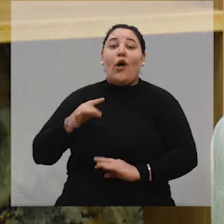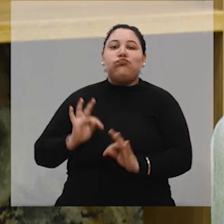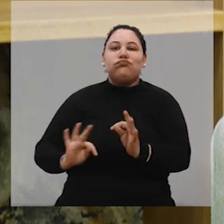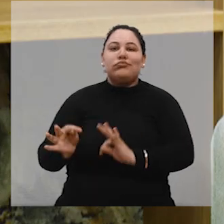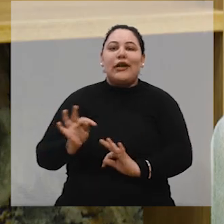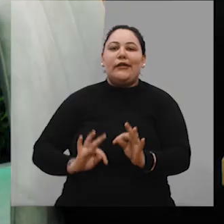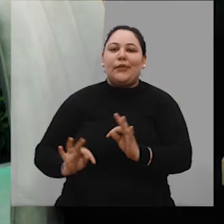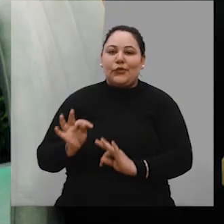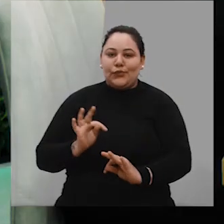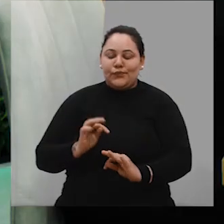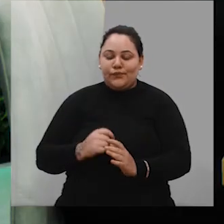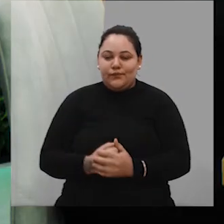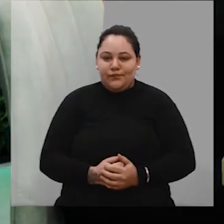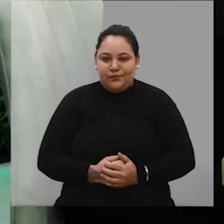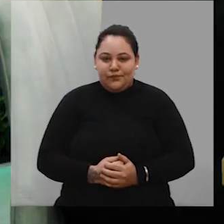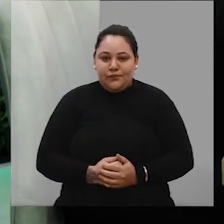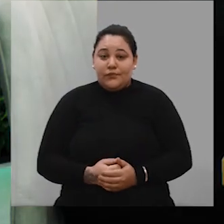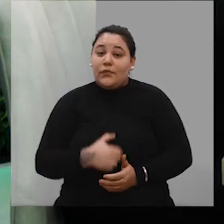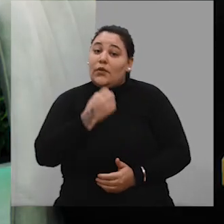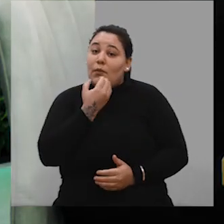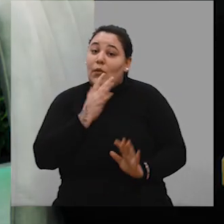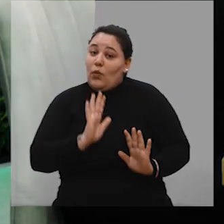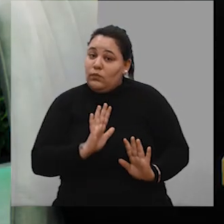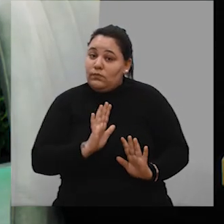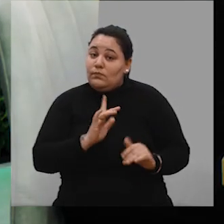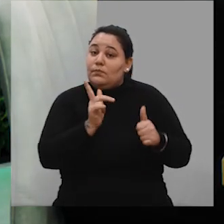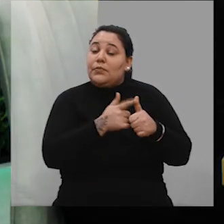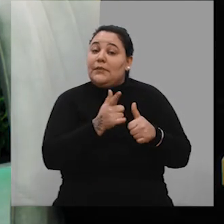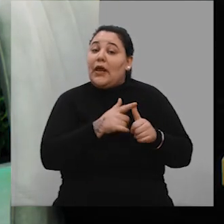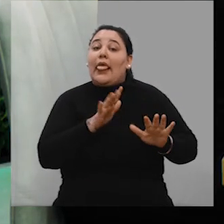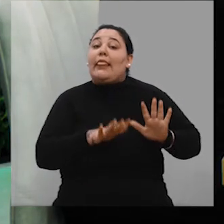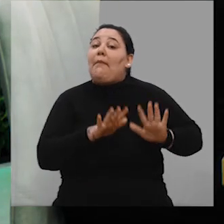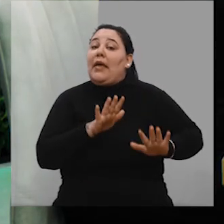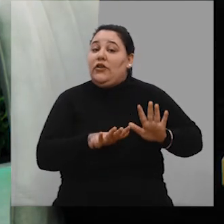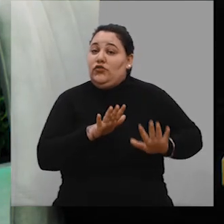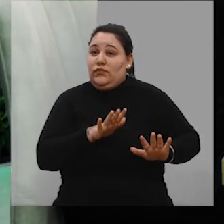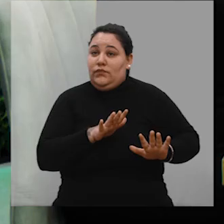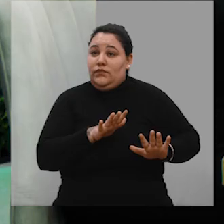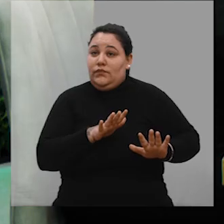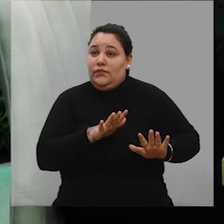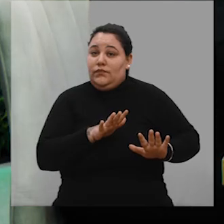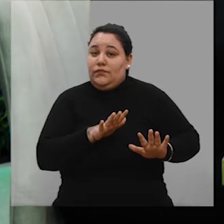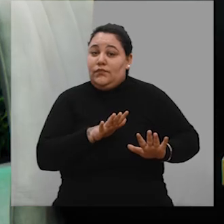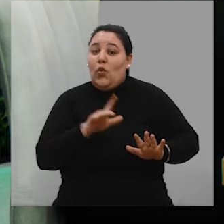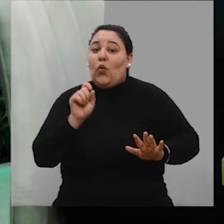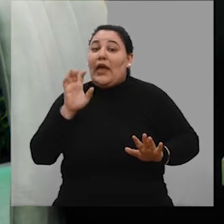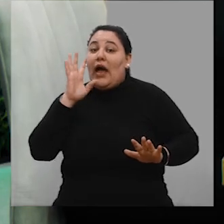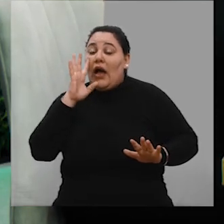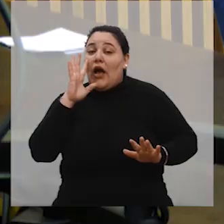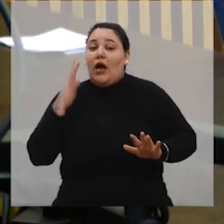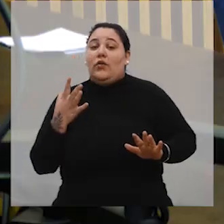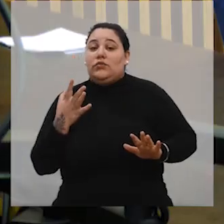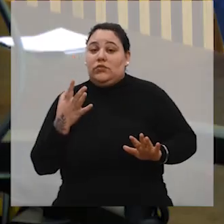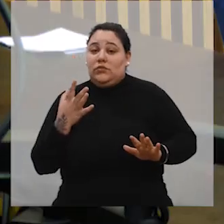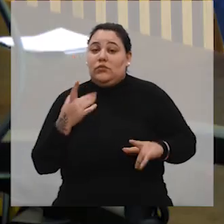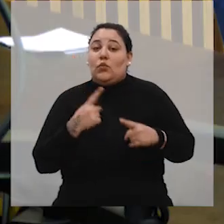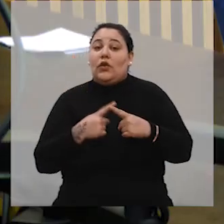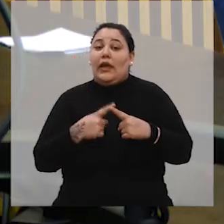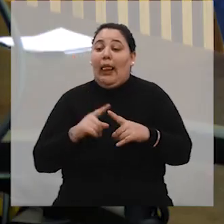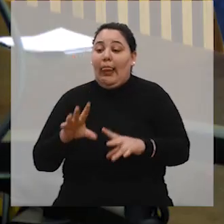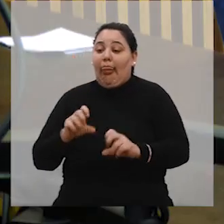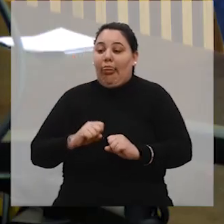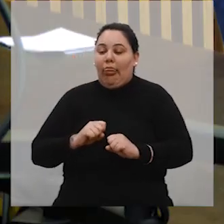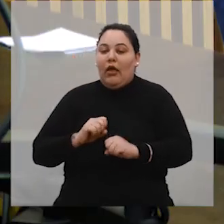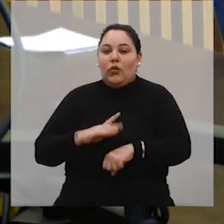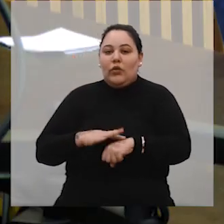diagnóstico? Bom, aí primeiro vai depender da causa, né? Isso é a primeira coisa que a gente tem que estabelecer, porque os tratamentos são